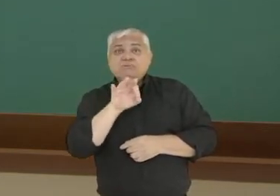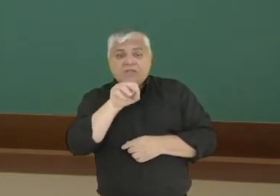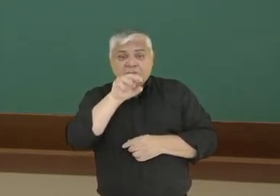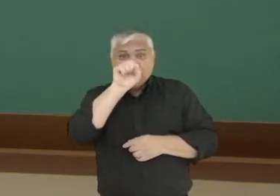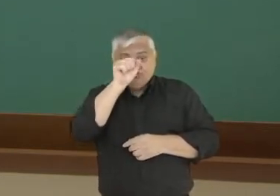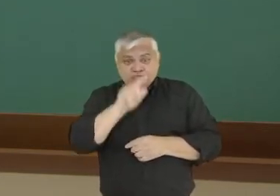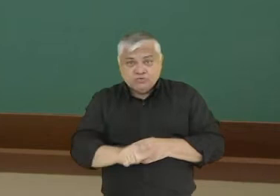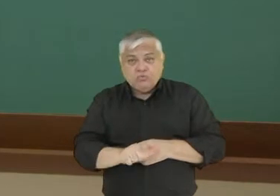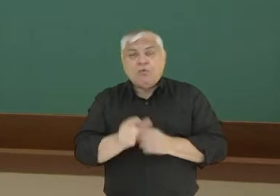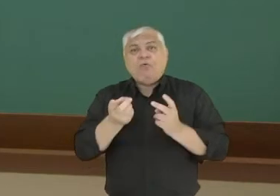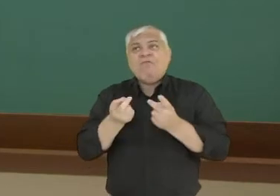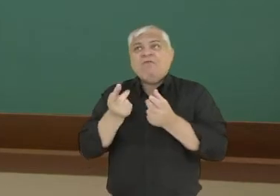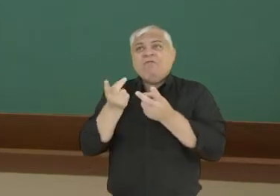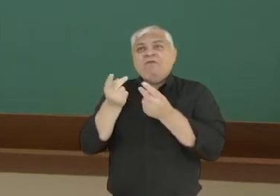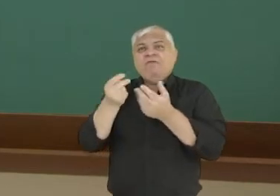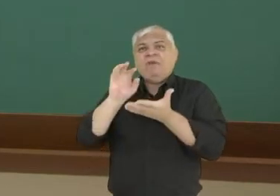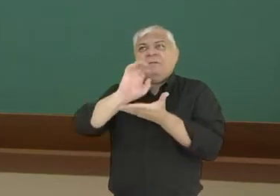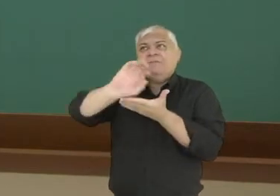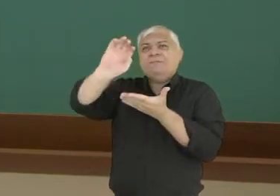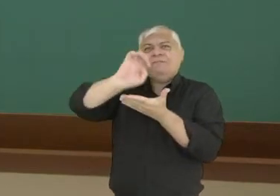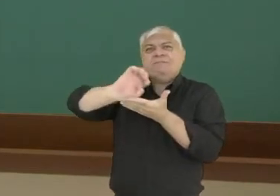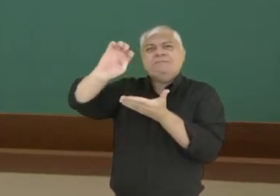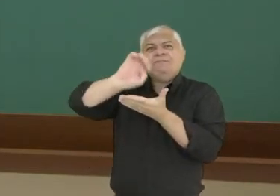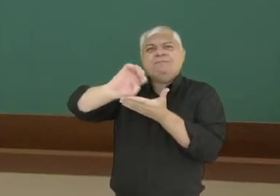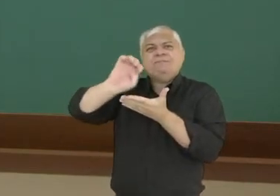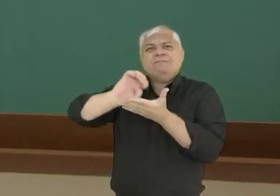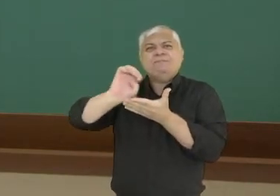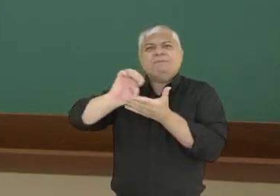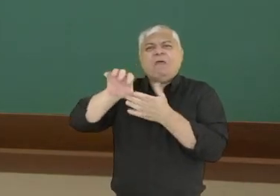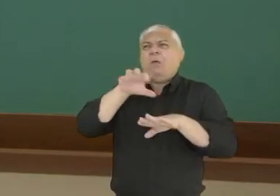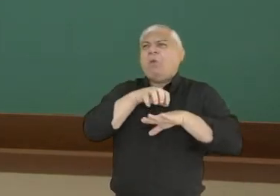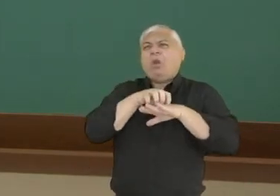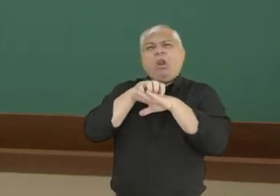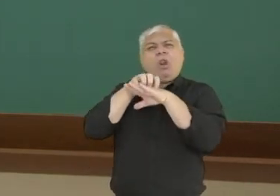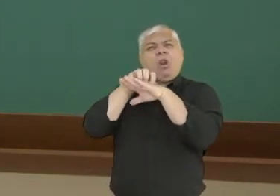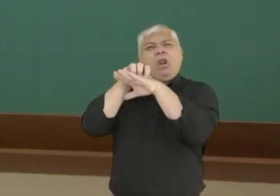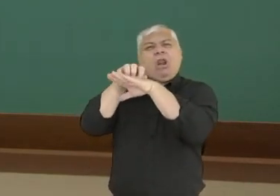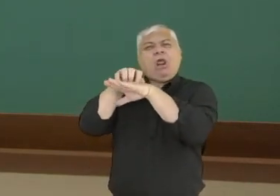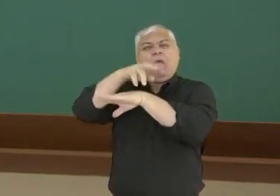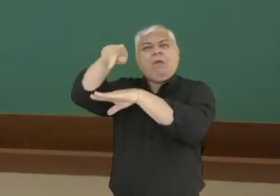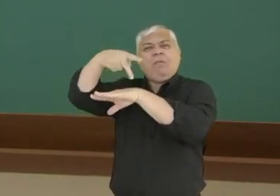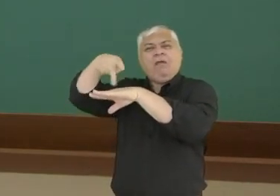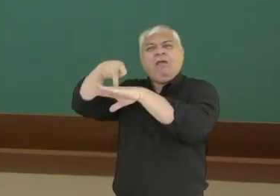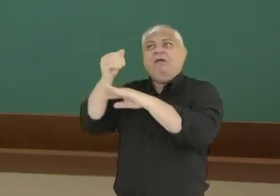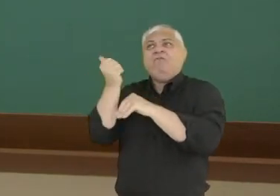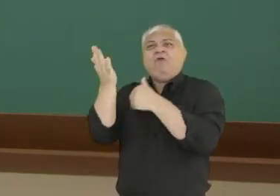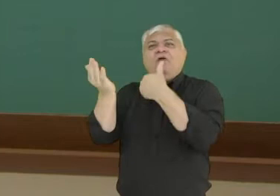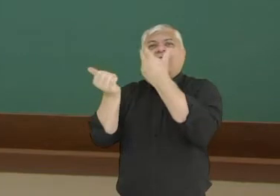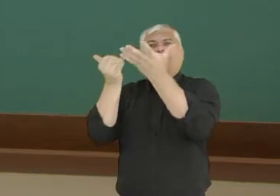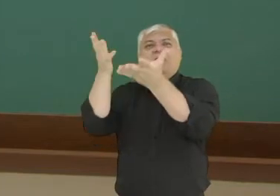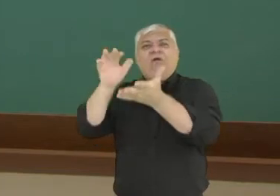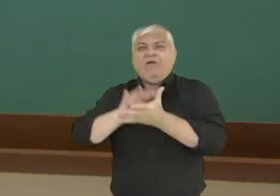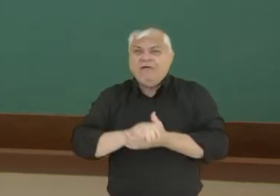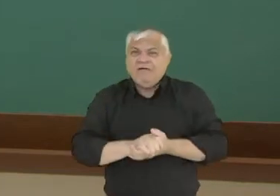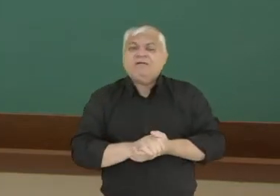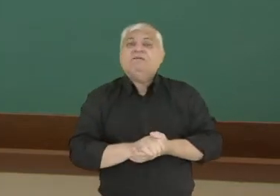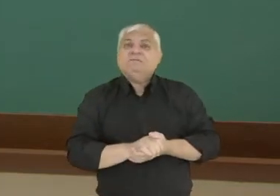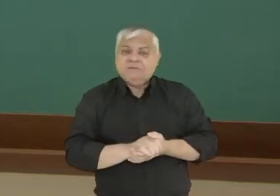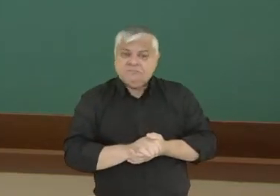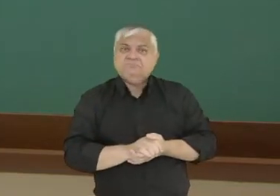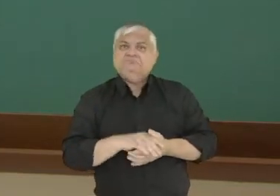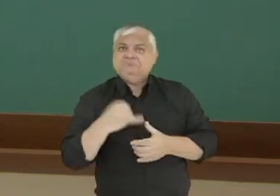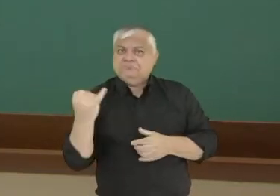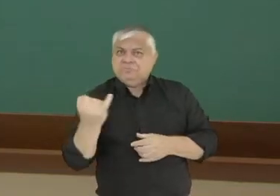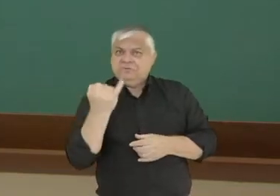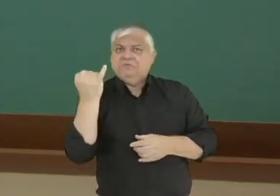manda para outros países ou exporta vem da atividade agropecuária por isso eu não ser uma atividade